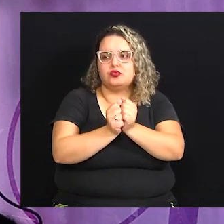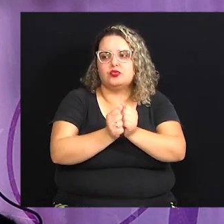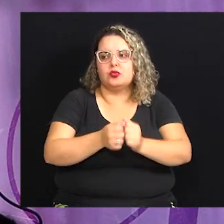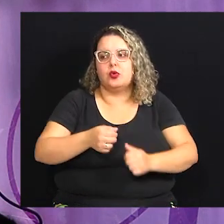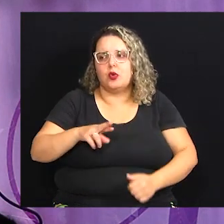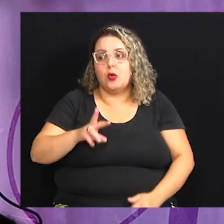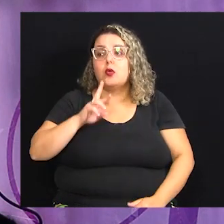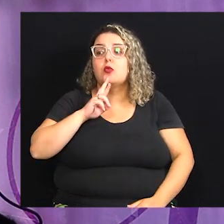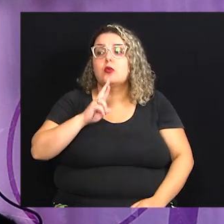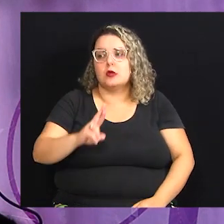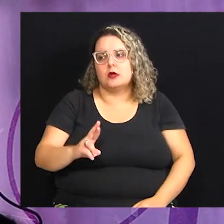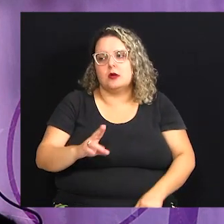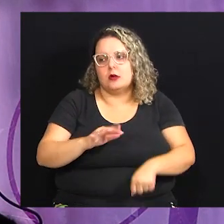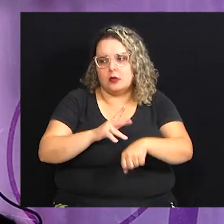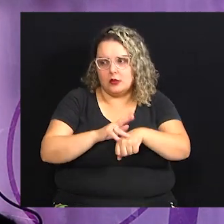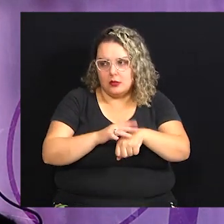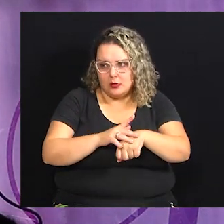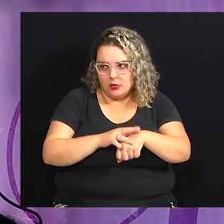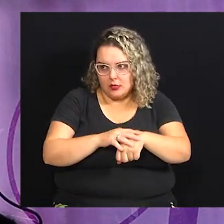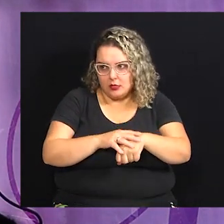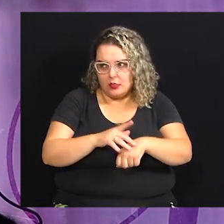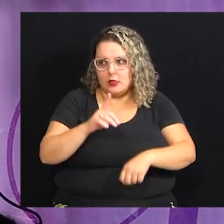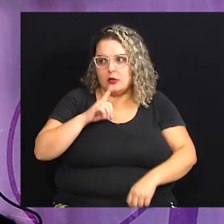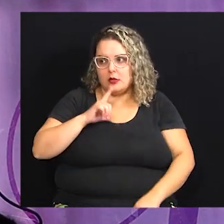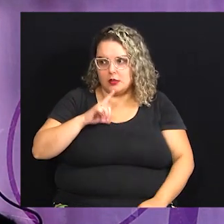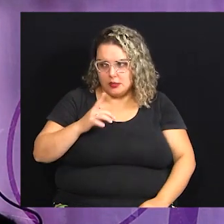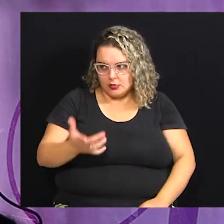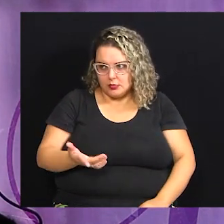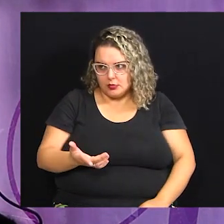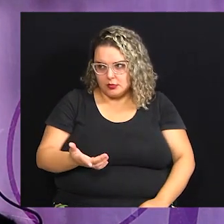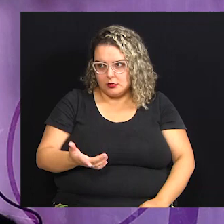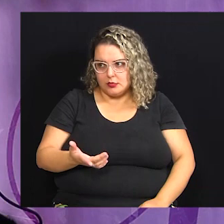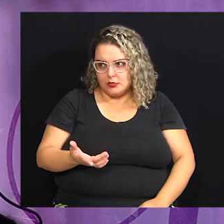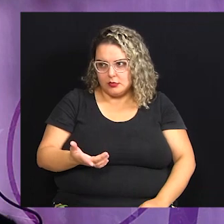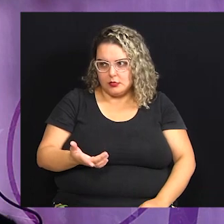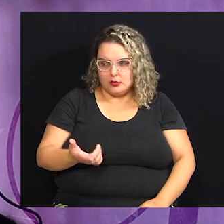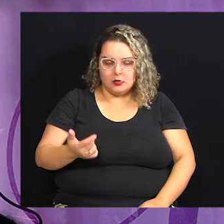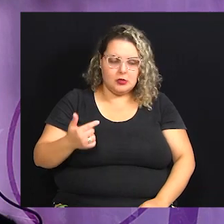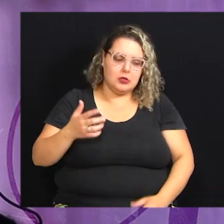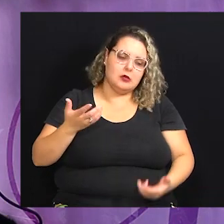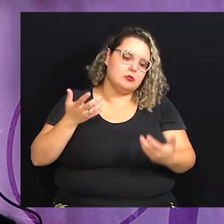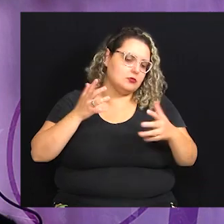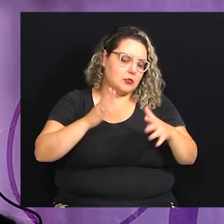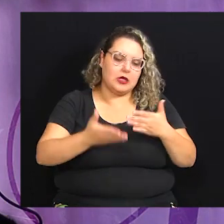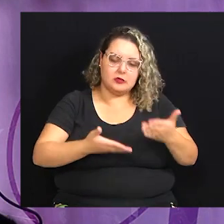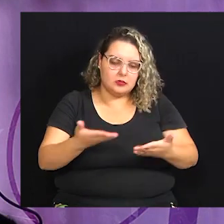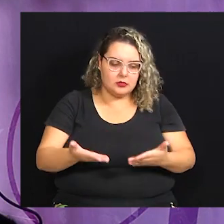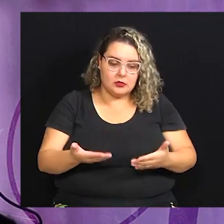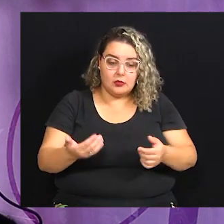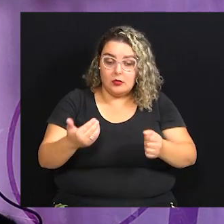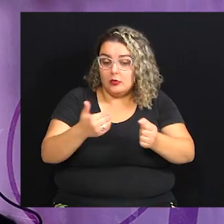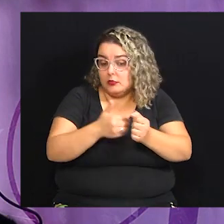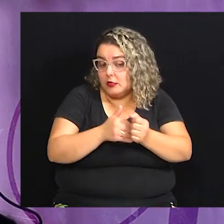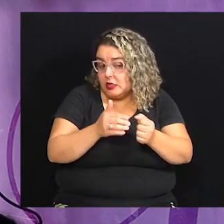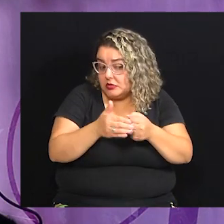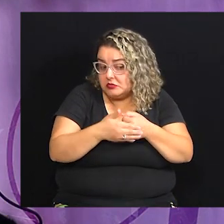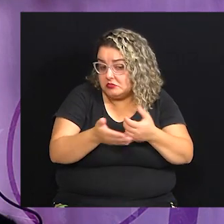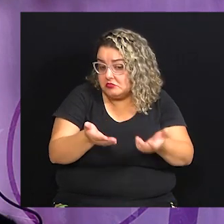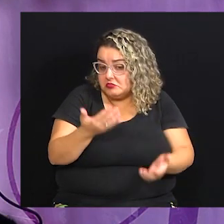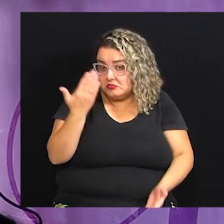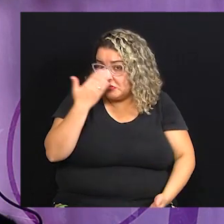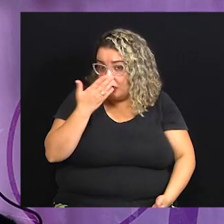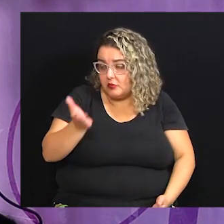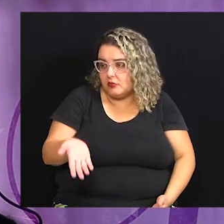acompanhada ou ela vem como resposta a alguma doença que eu tenho e que eu estou negligenciando ou está ali